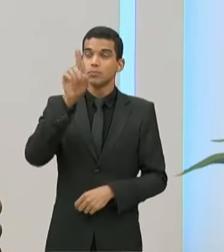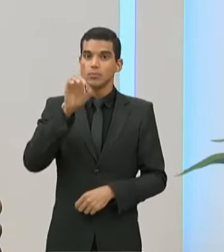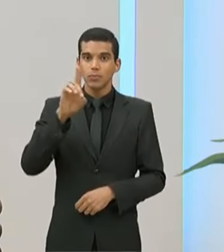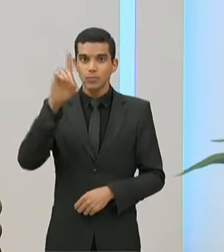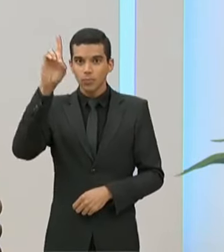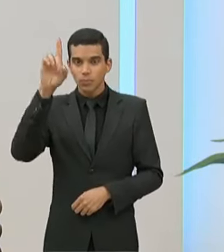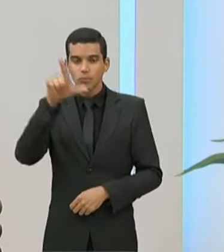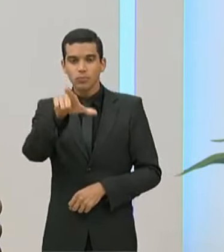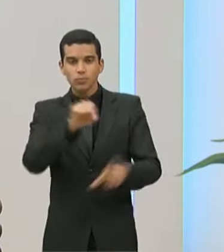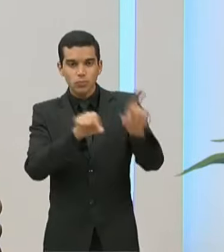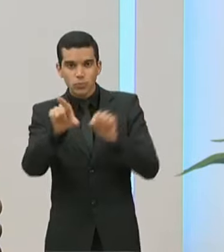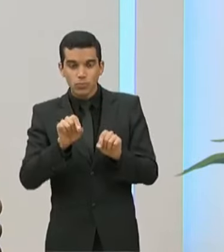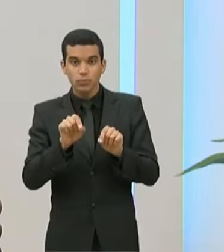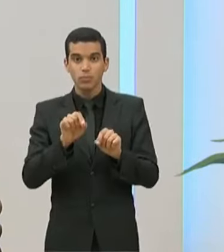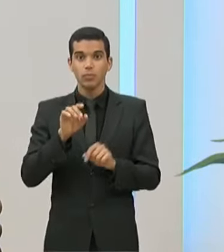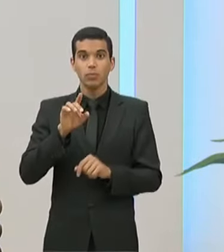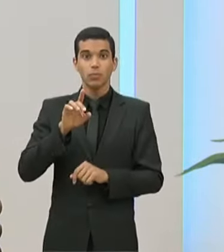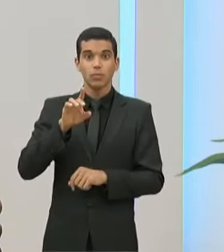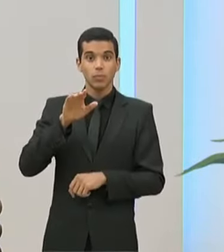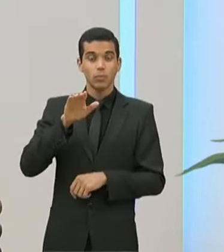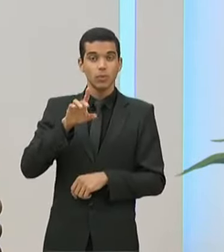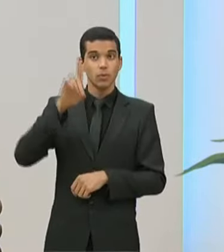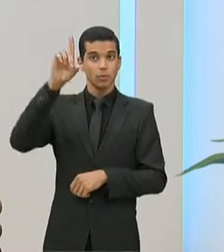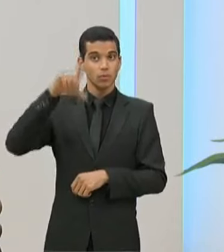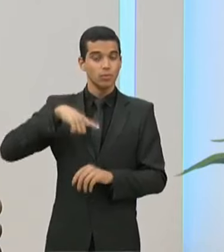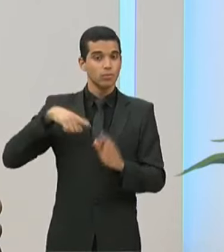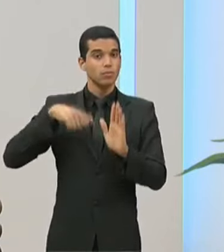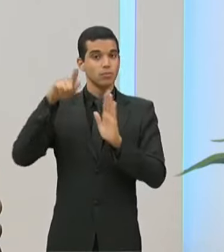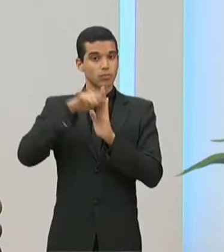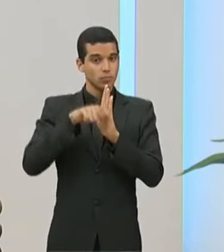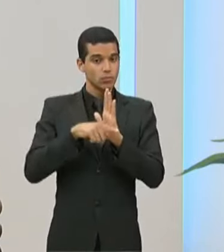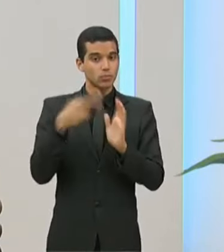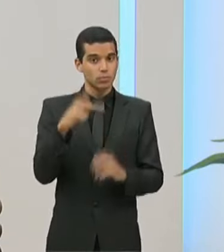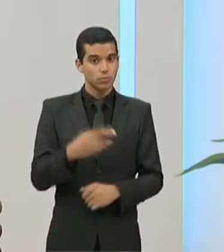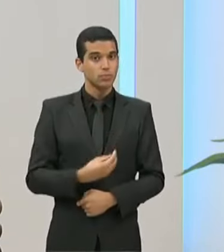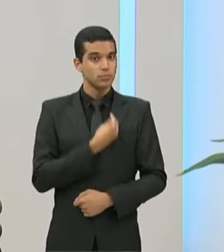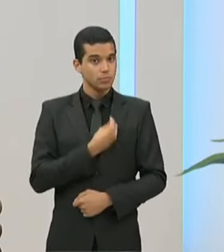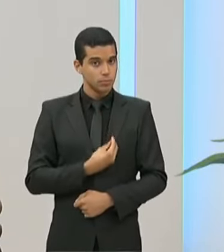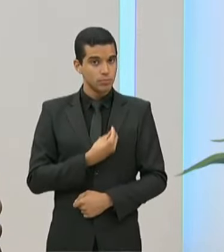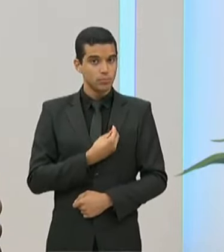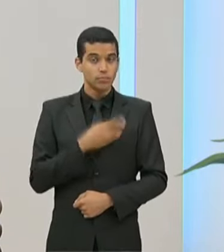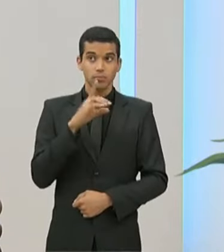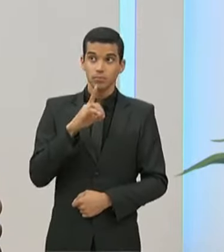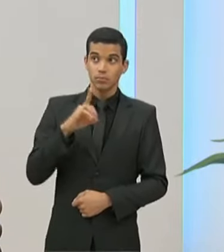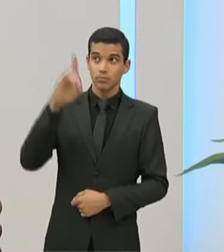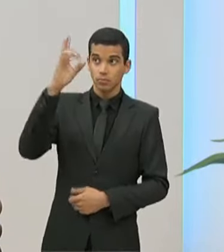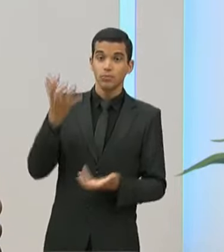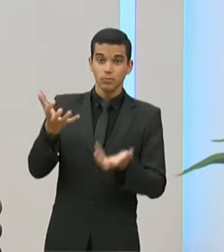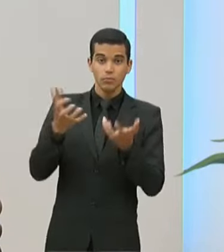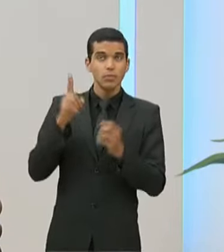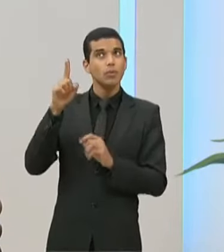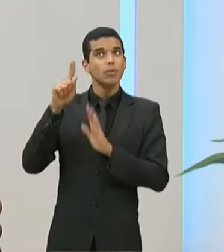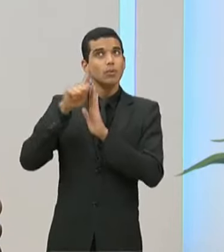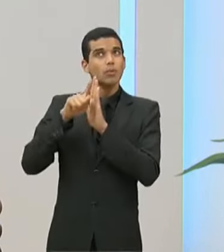um propósito na sua vida. E Deus quer realizar esse